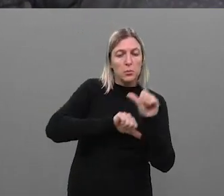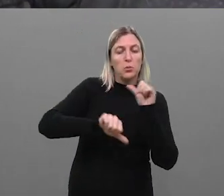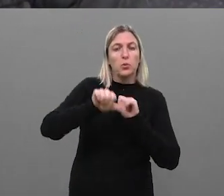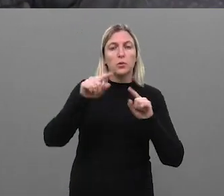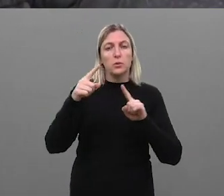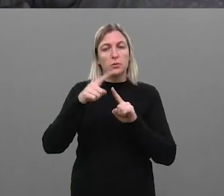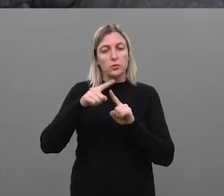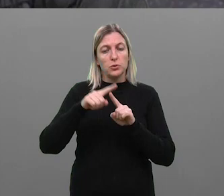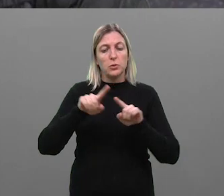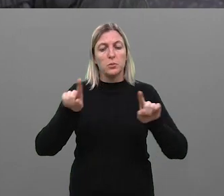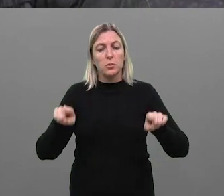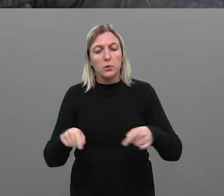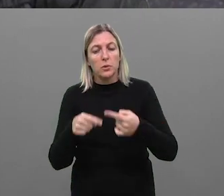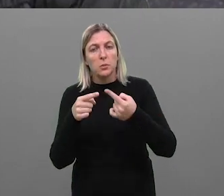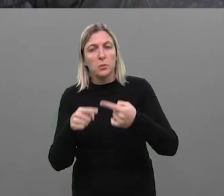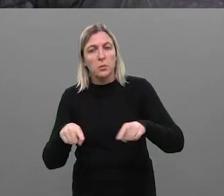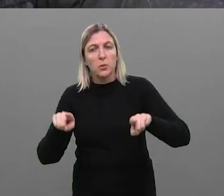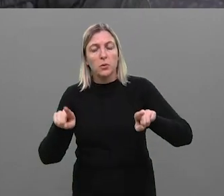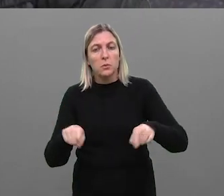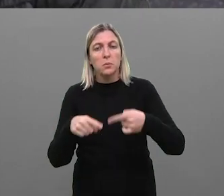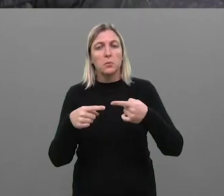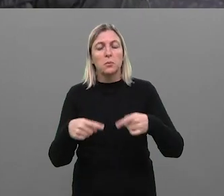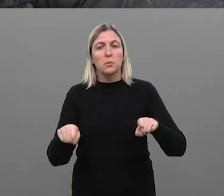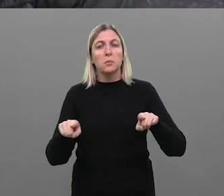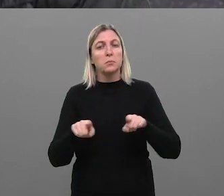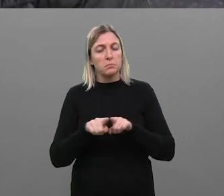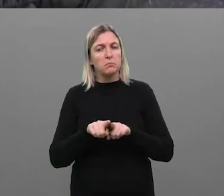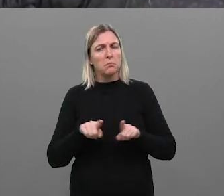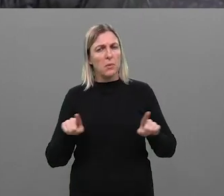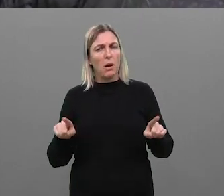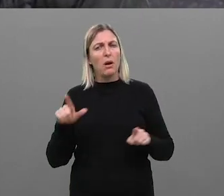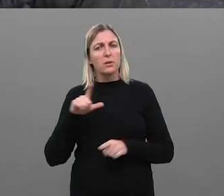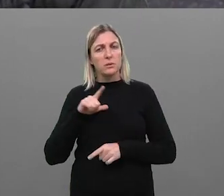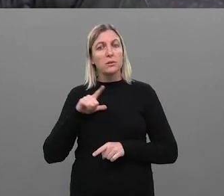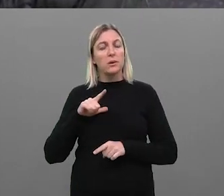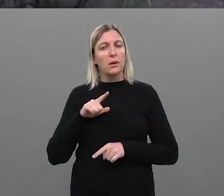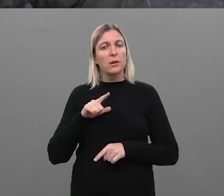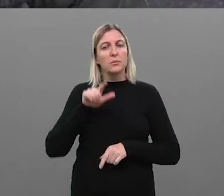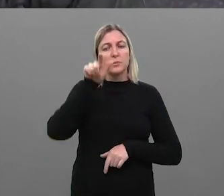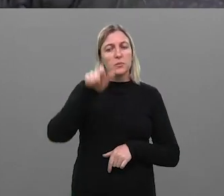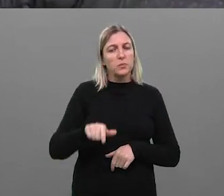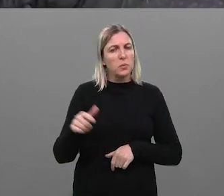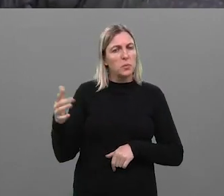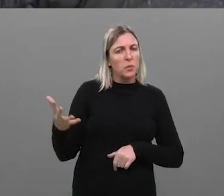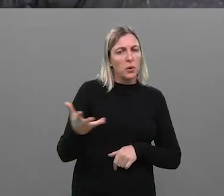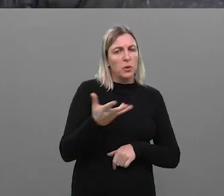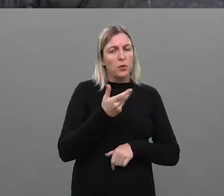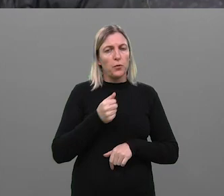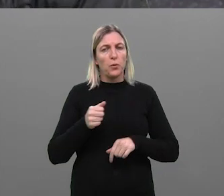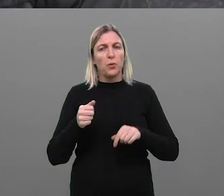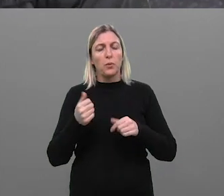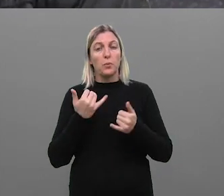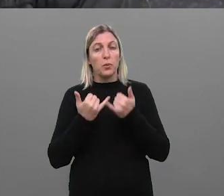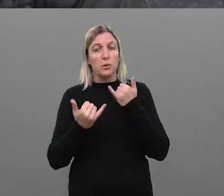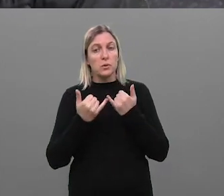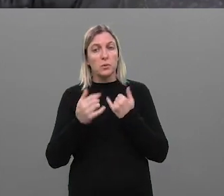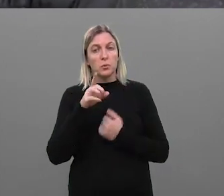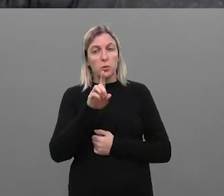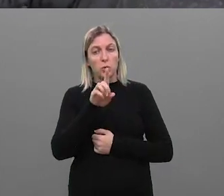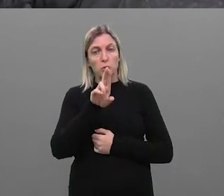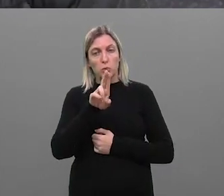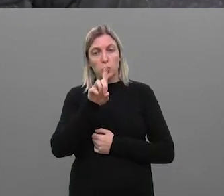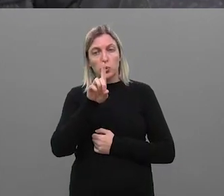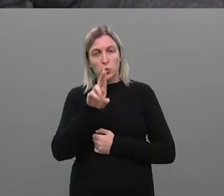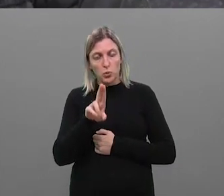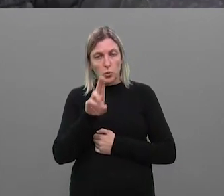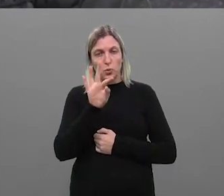por esse grupo passaram ah músicos incríveis do duu Trentin por exemplo que até hoje faz as tel sonoras da